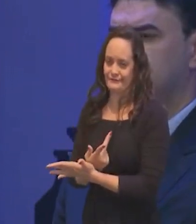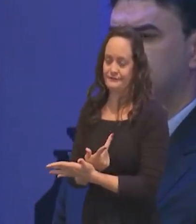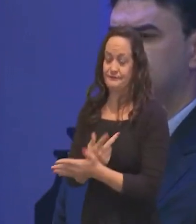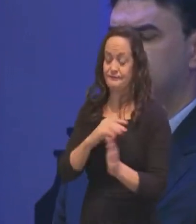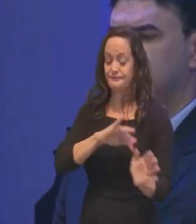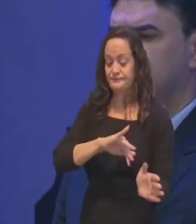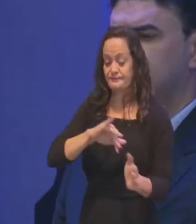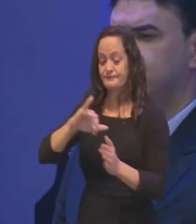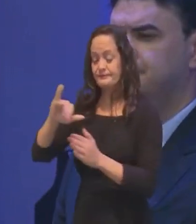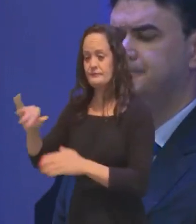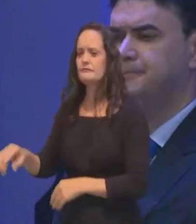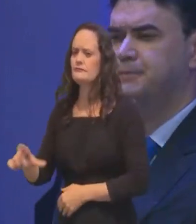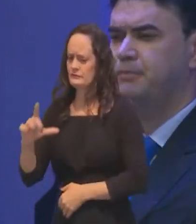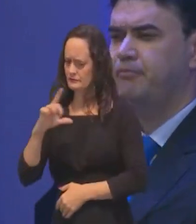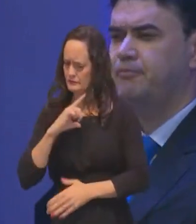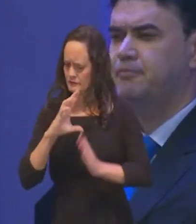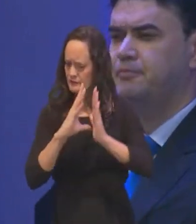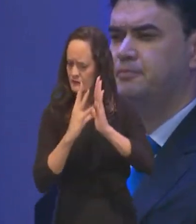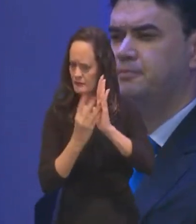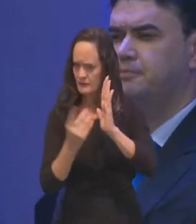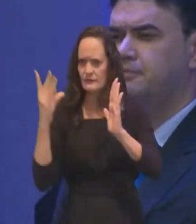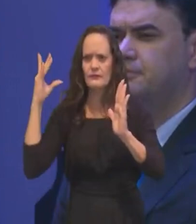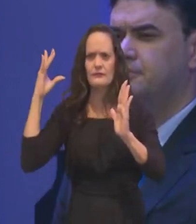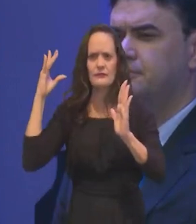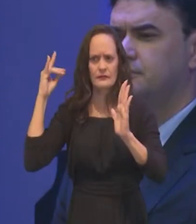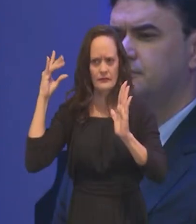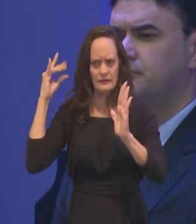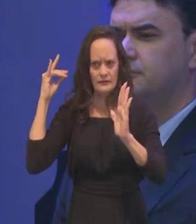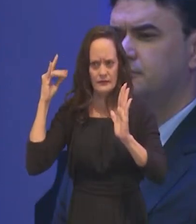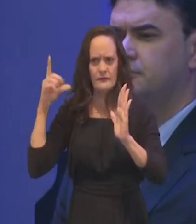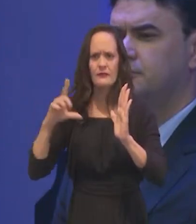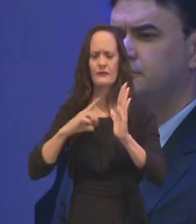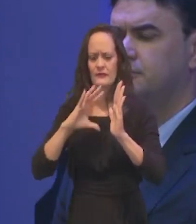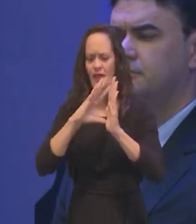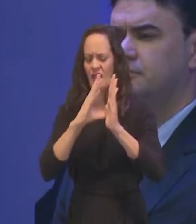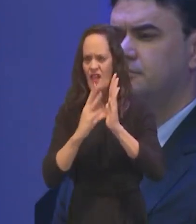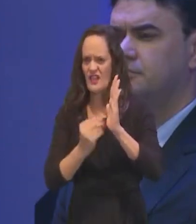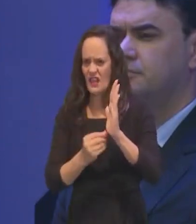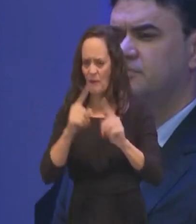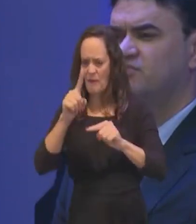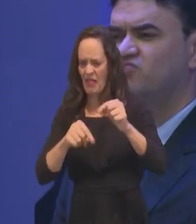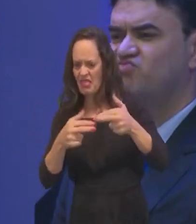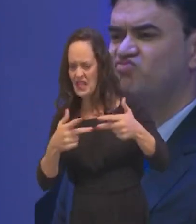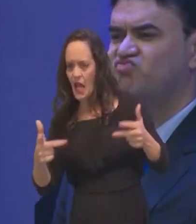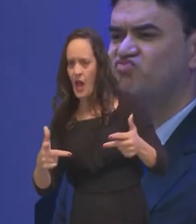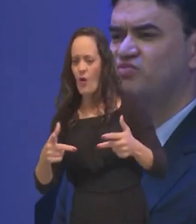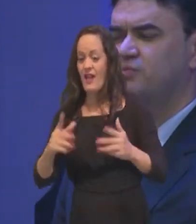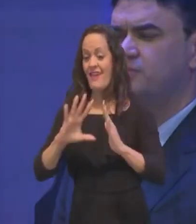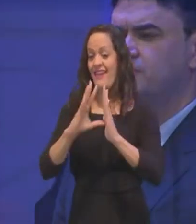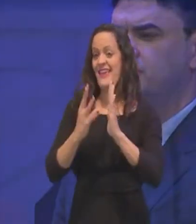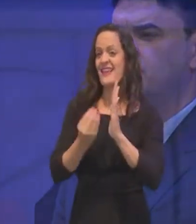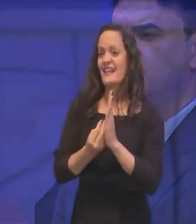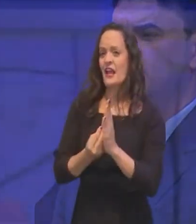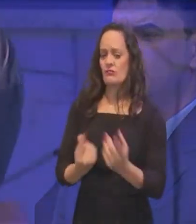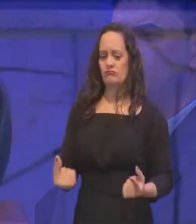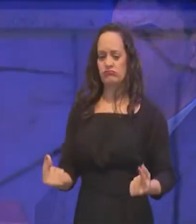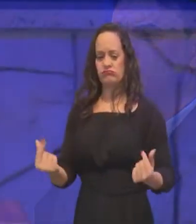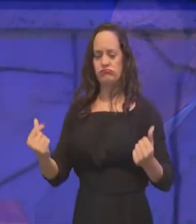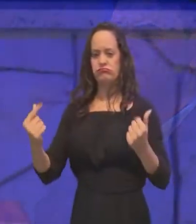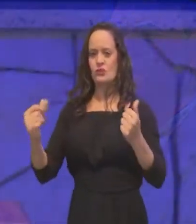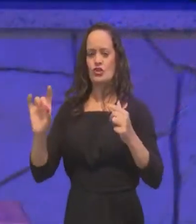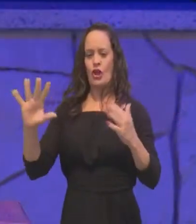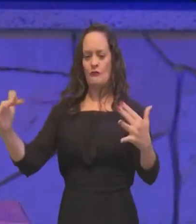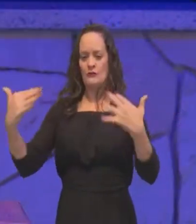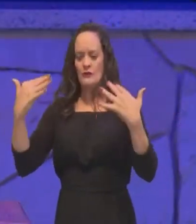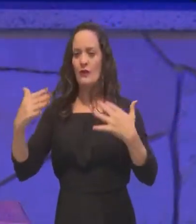Existem igrejas satânicas, existem igrejas materialistas, existem igrejas empresariais, existem igrejas em que famílias